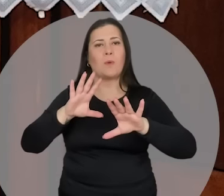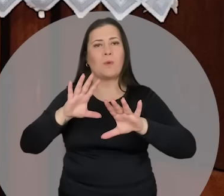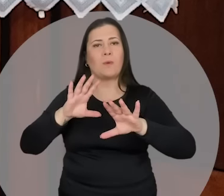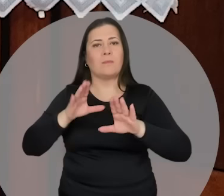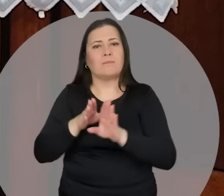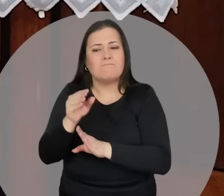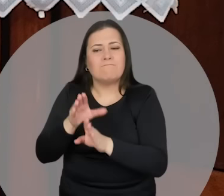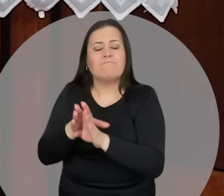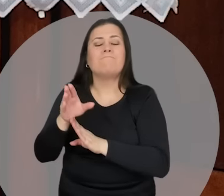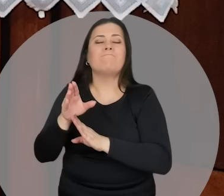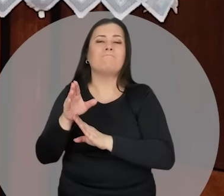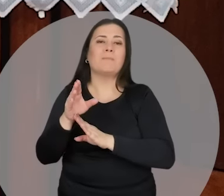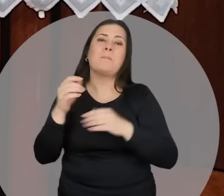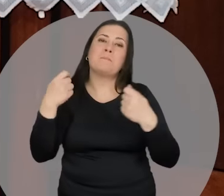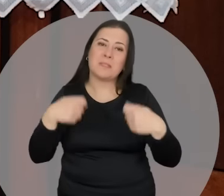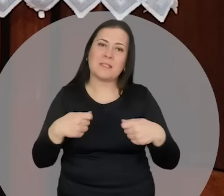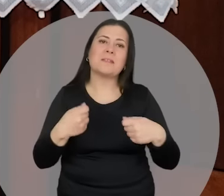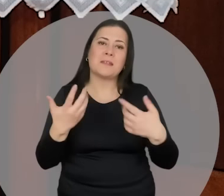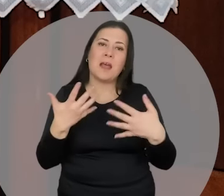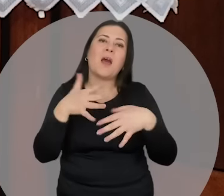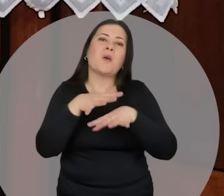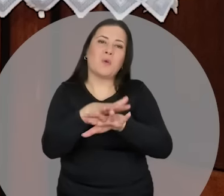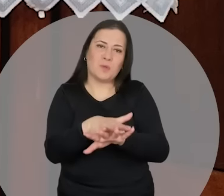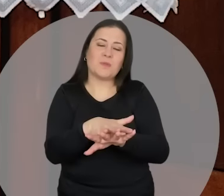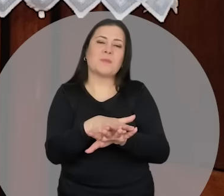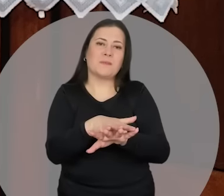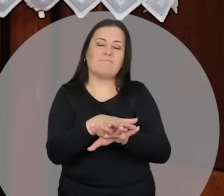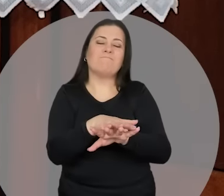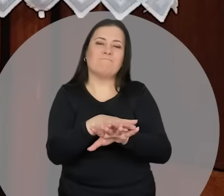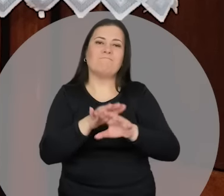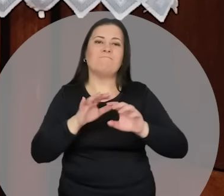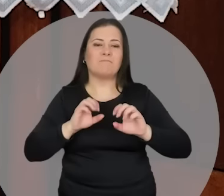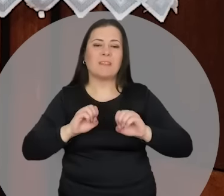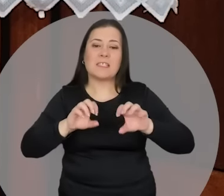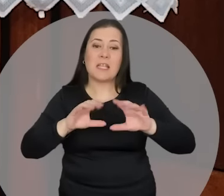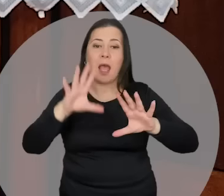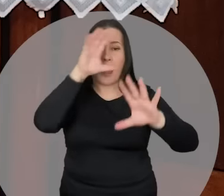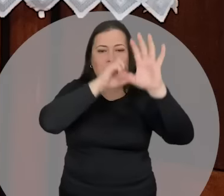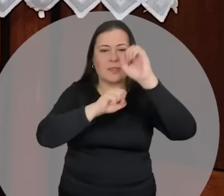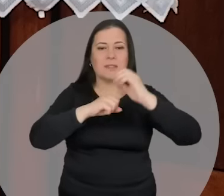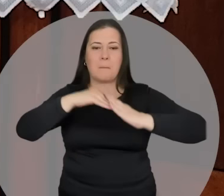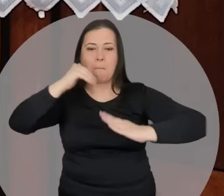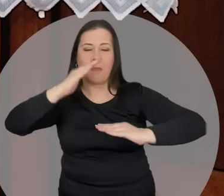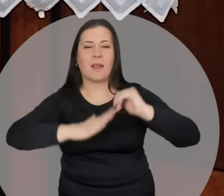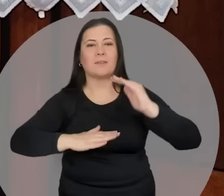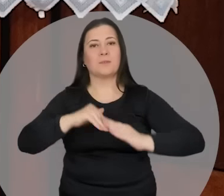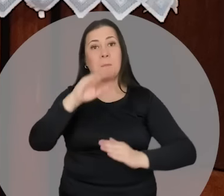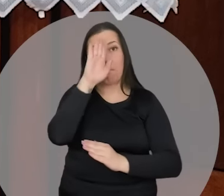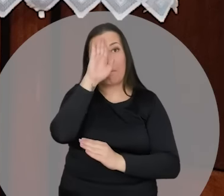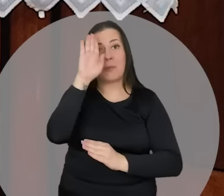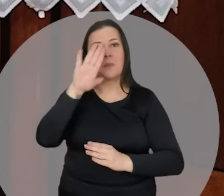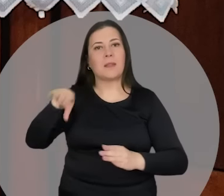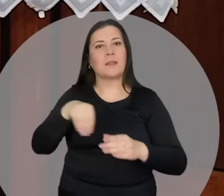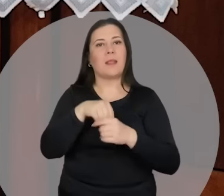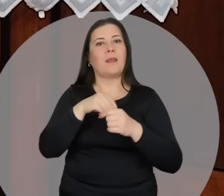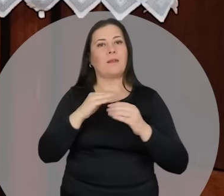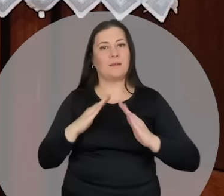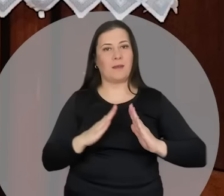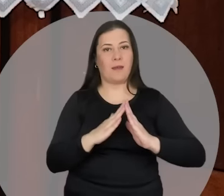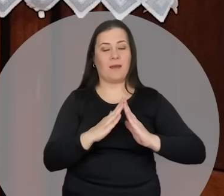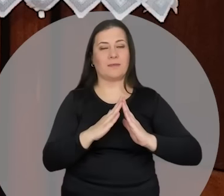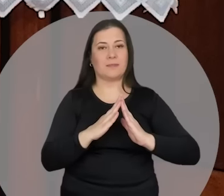acolhimento precisam ser ensinados e praticados, principalmente em casa, através